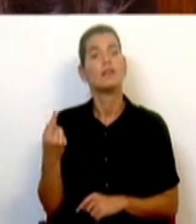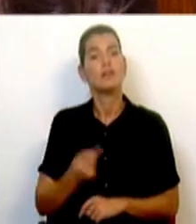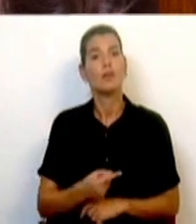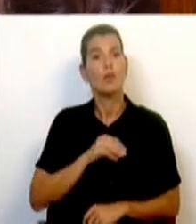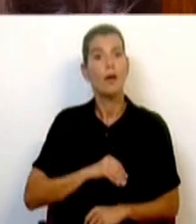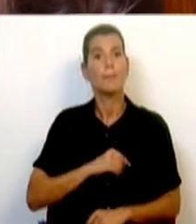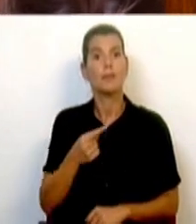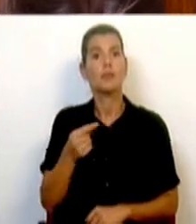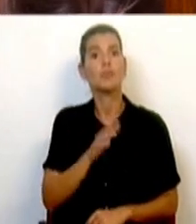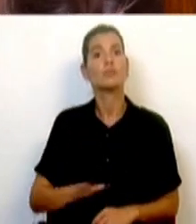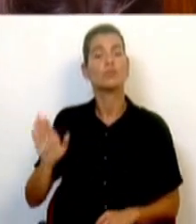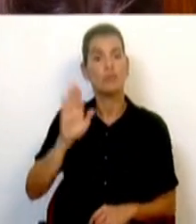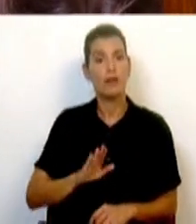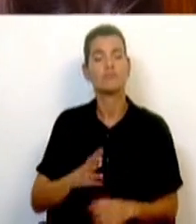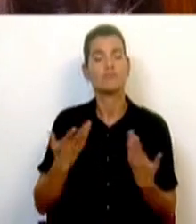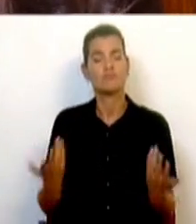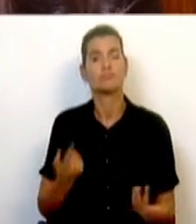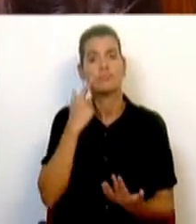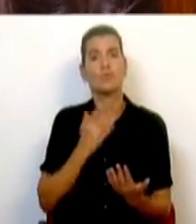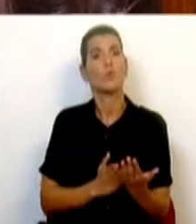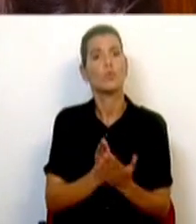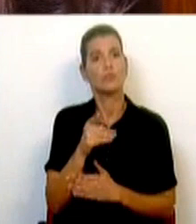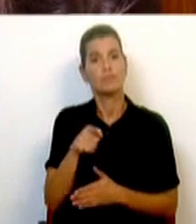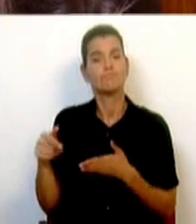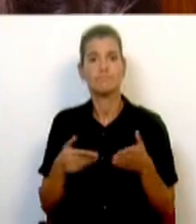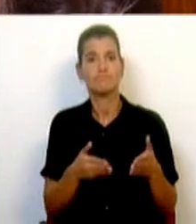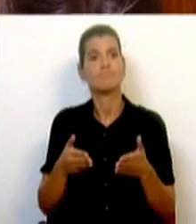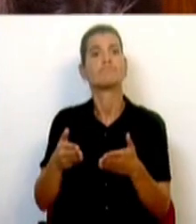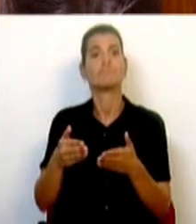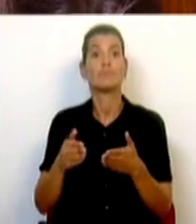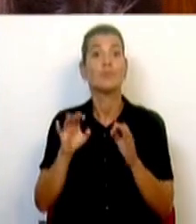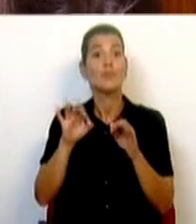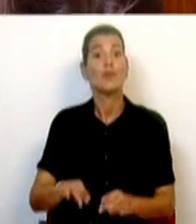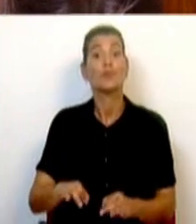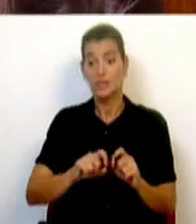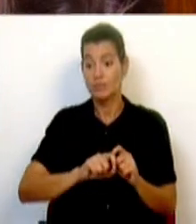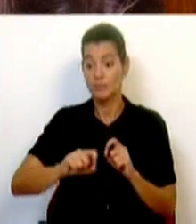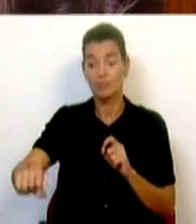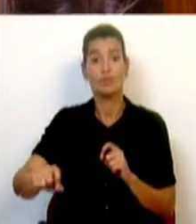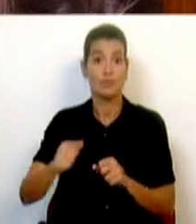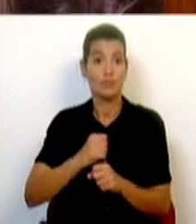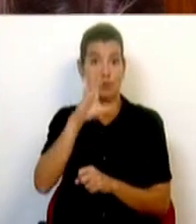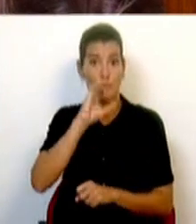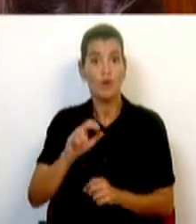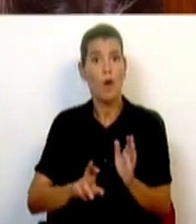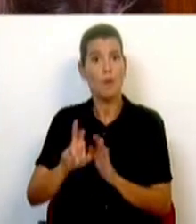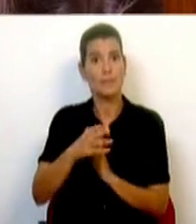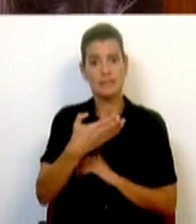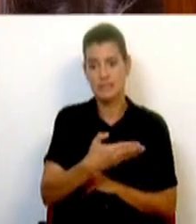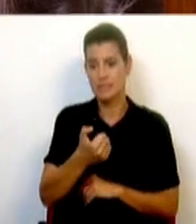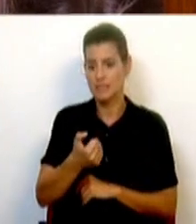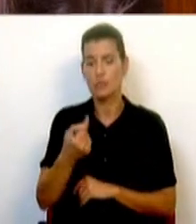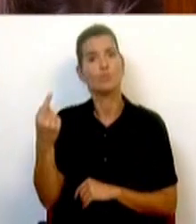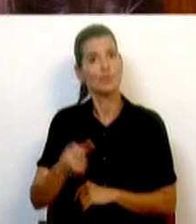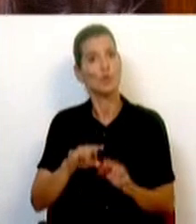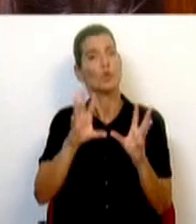o salário mínimo nacional, e iremos prosseguir essa trajetória e, chegando ao final da legislatura, terá um aumento de